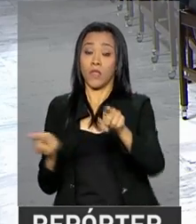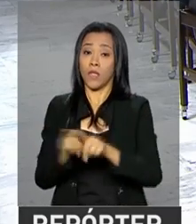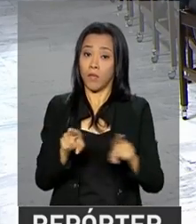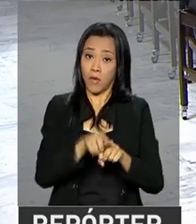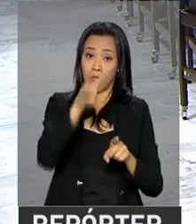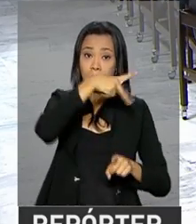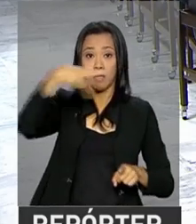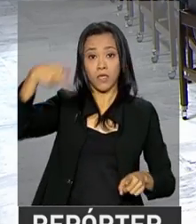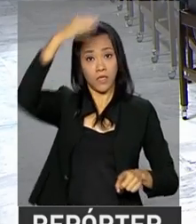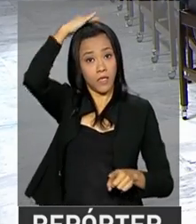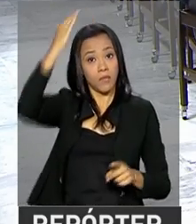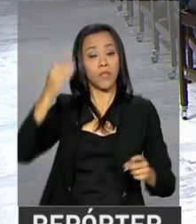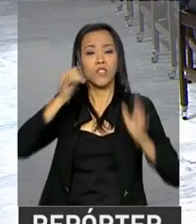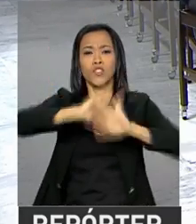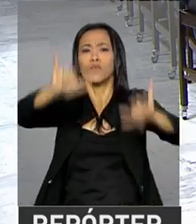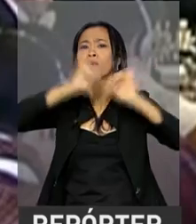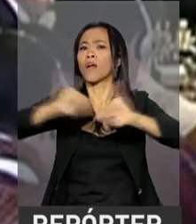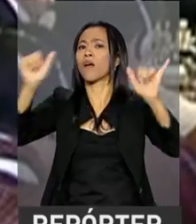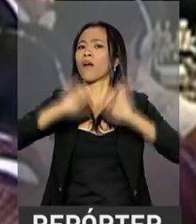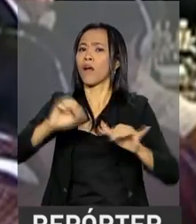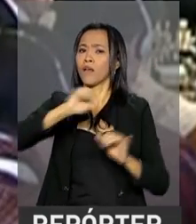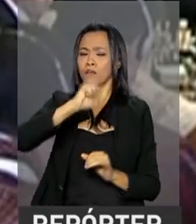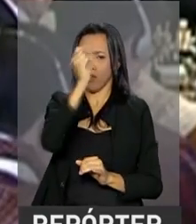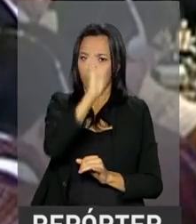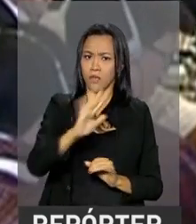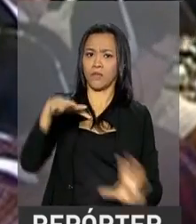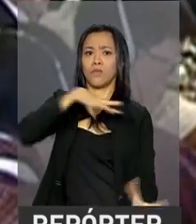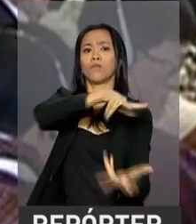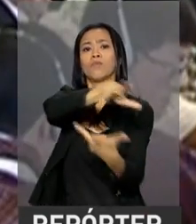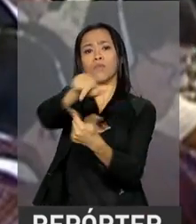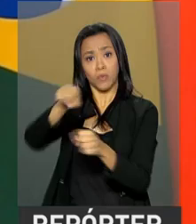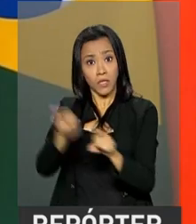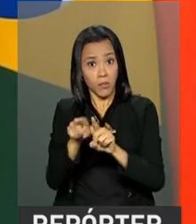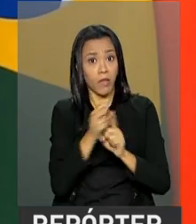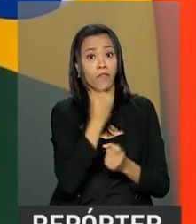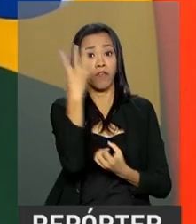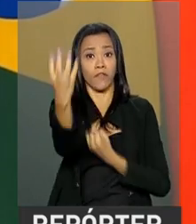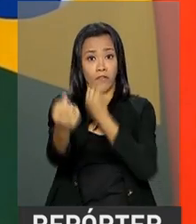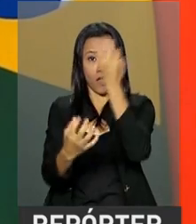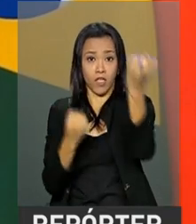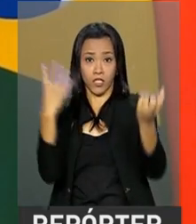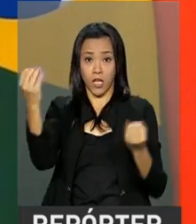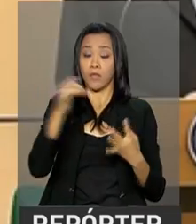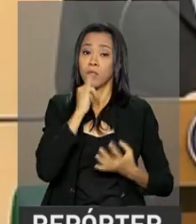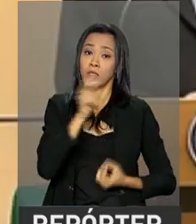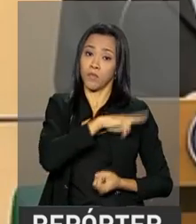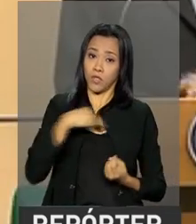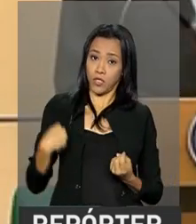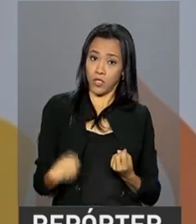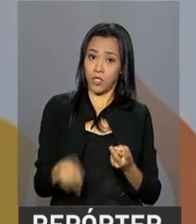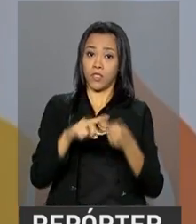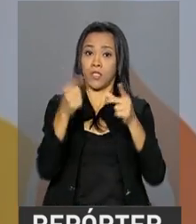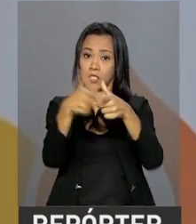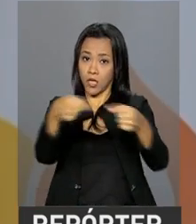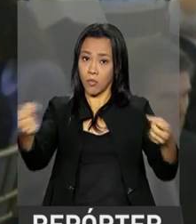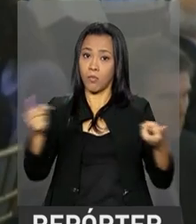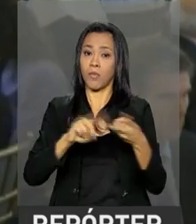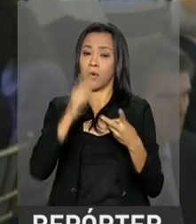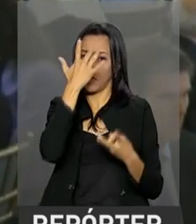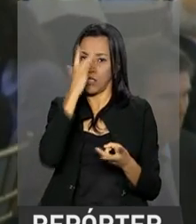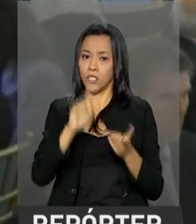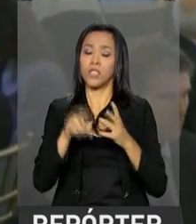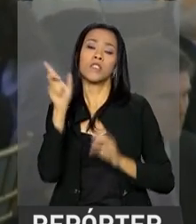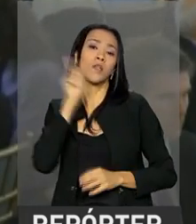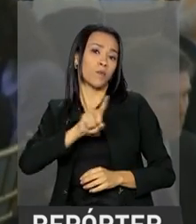oportunidades de investimentos no país em viagens internacionais em países como China Japão Índia e